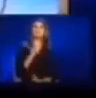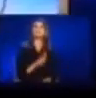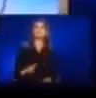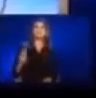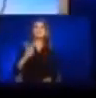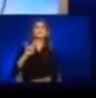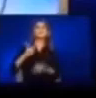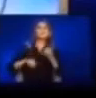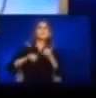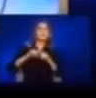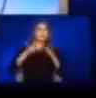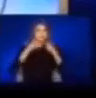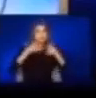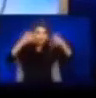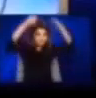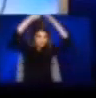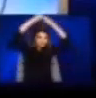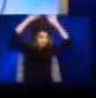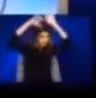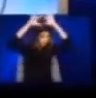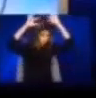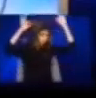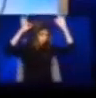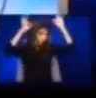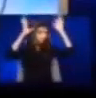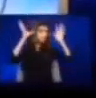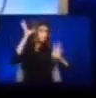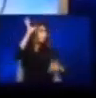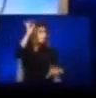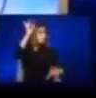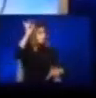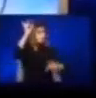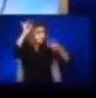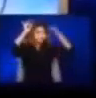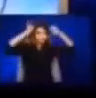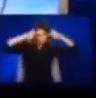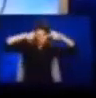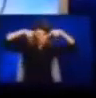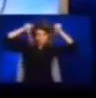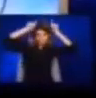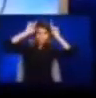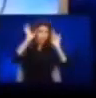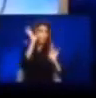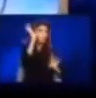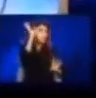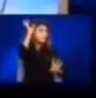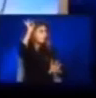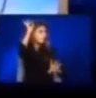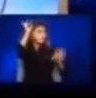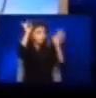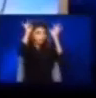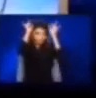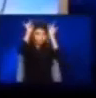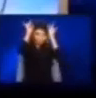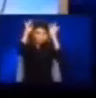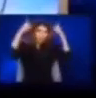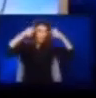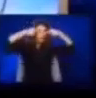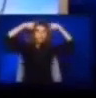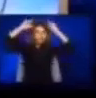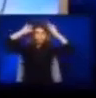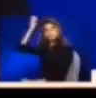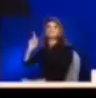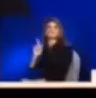utilização de objetos no cabelo, laços, prendedores de panos, tic-tac com enfeites artesanais, são